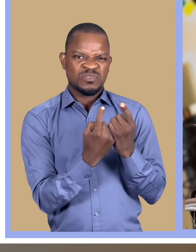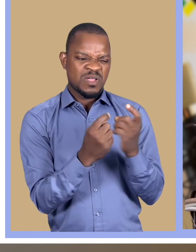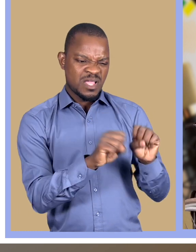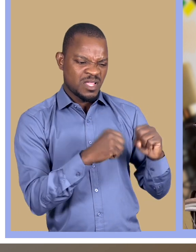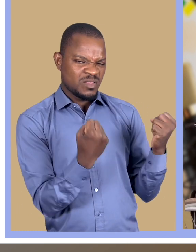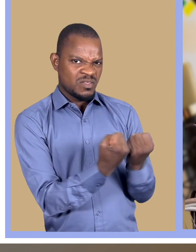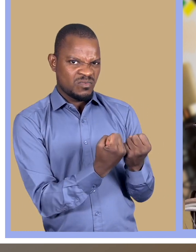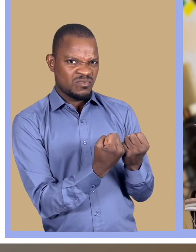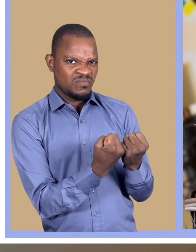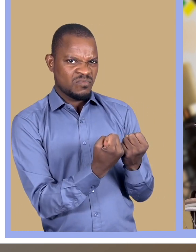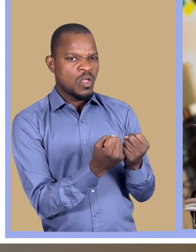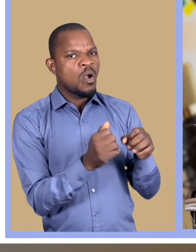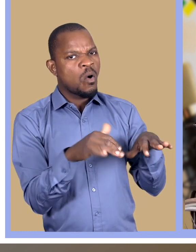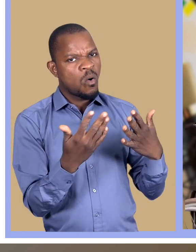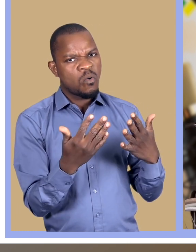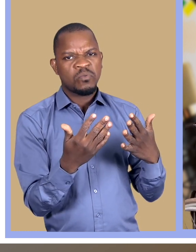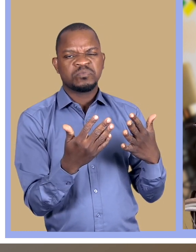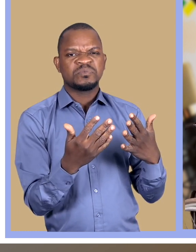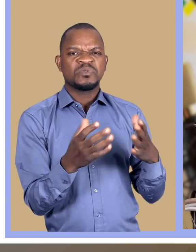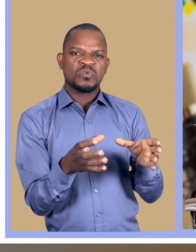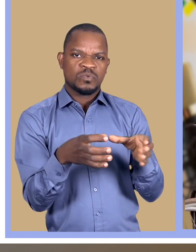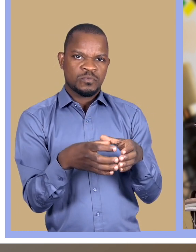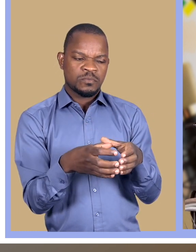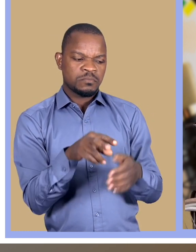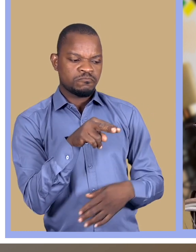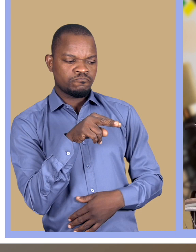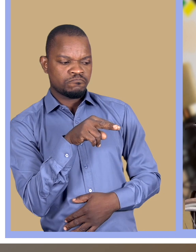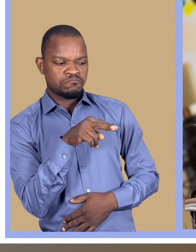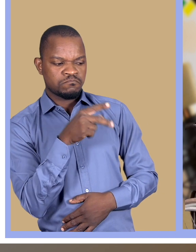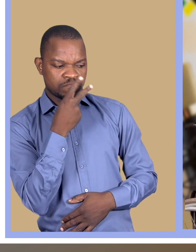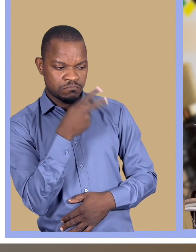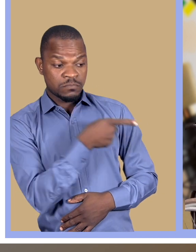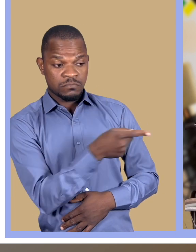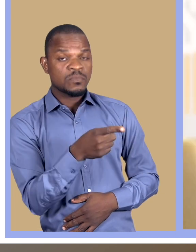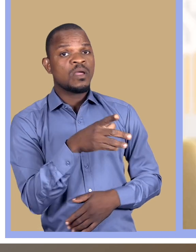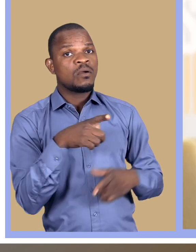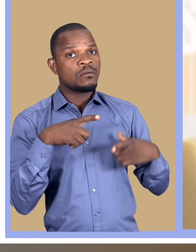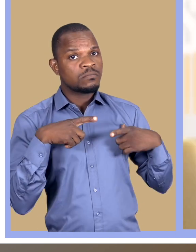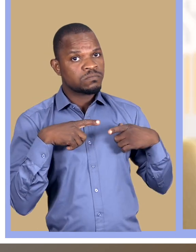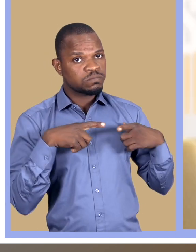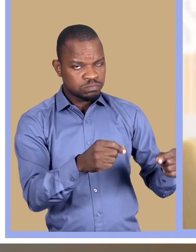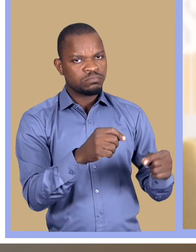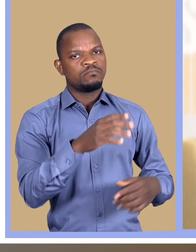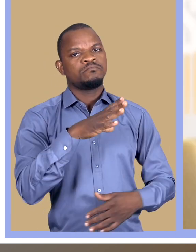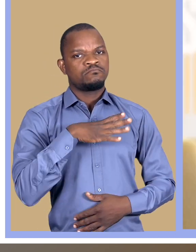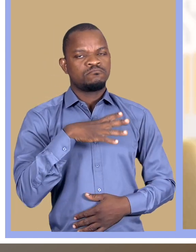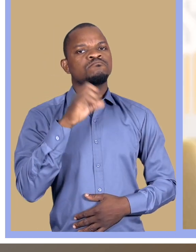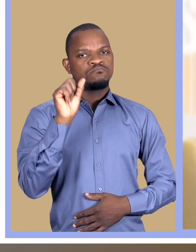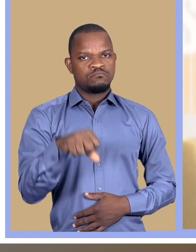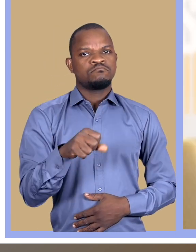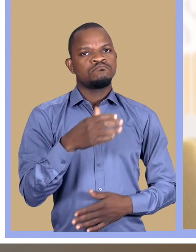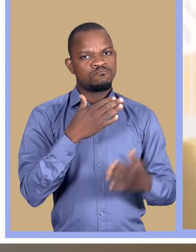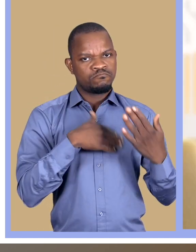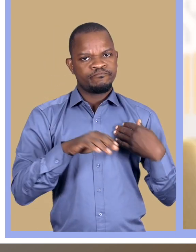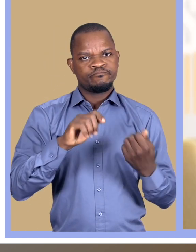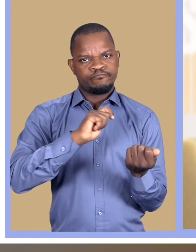para uma organização ambiental e perceber que há muita vontade destas organizações de fazer a diferença, tanto